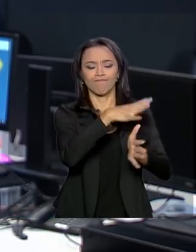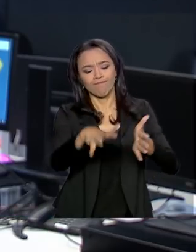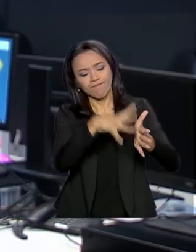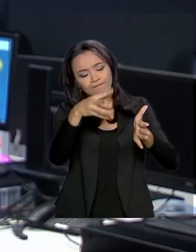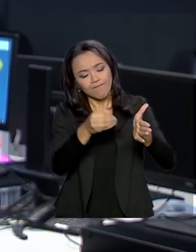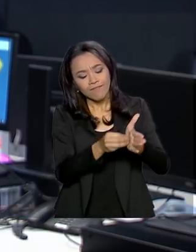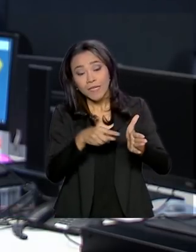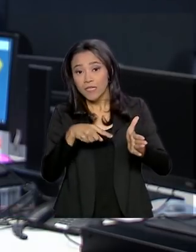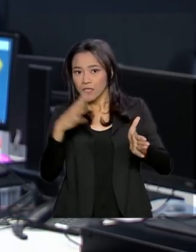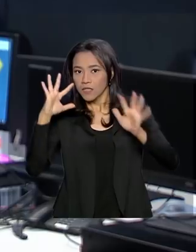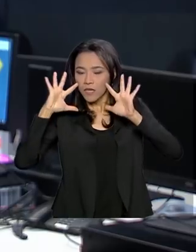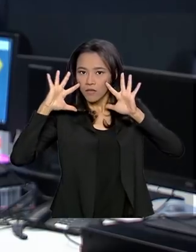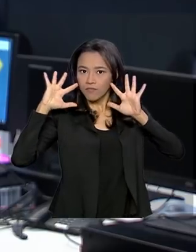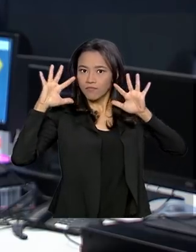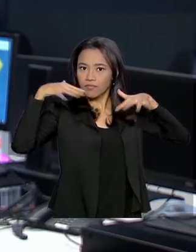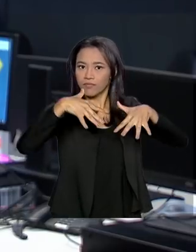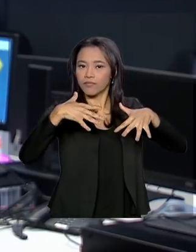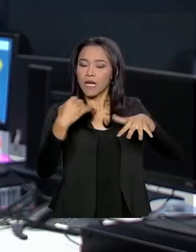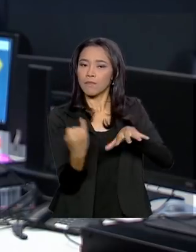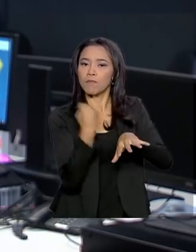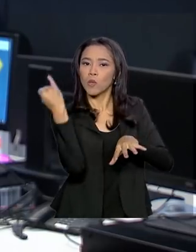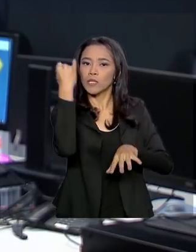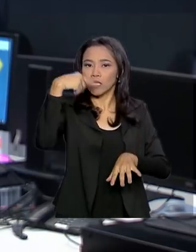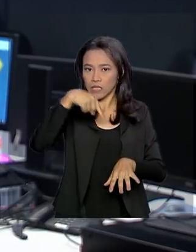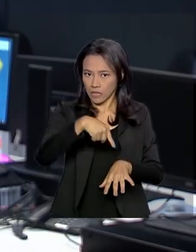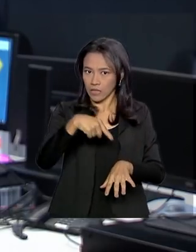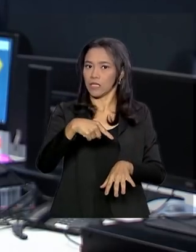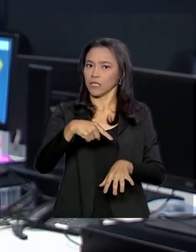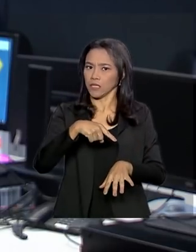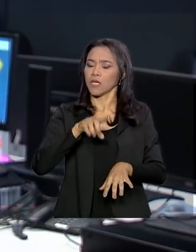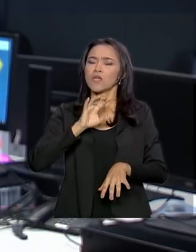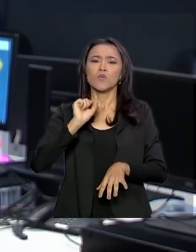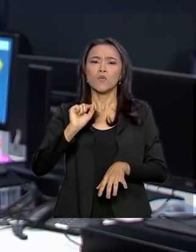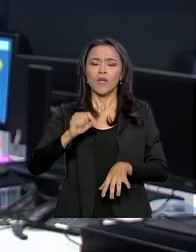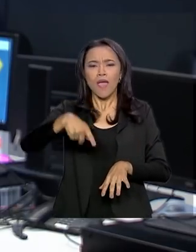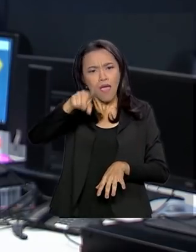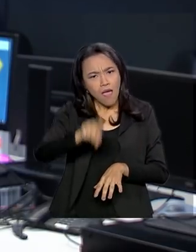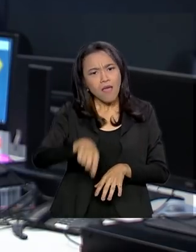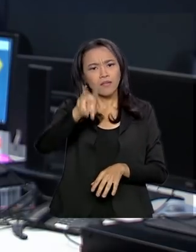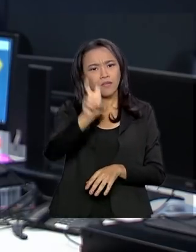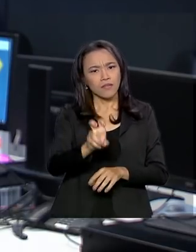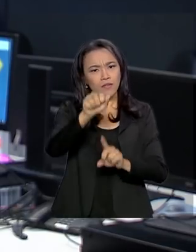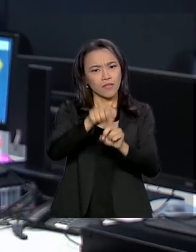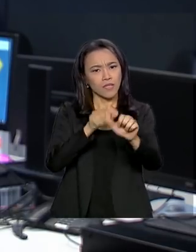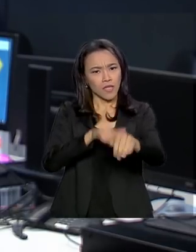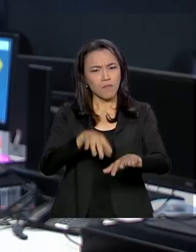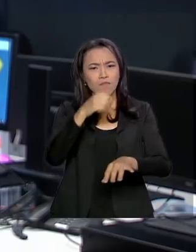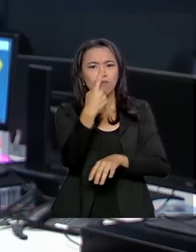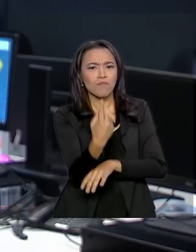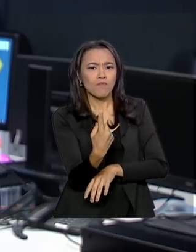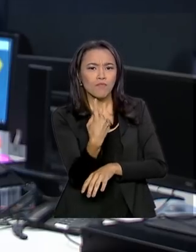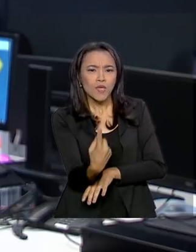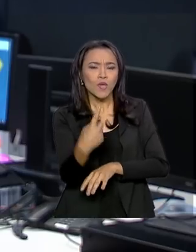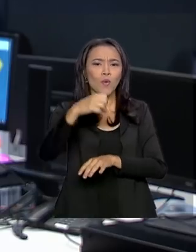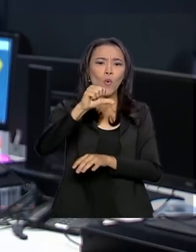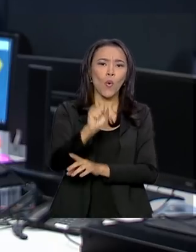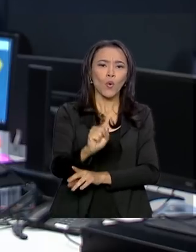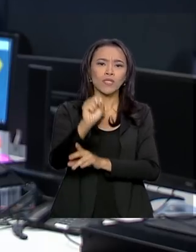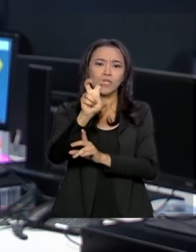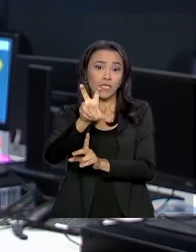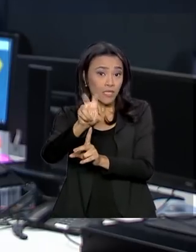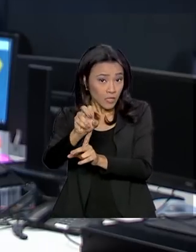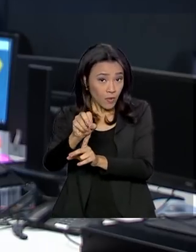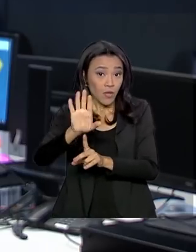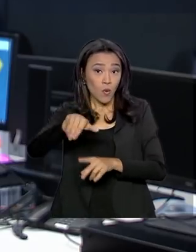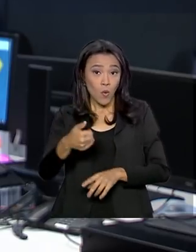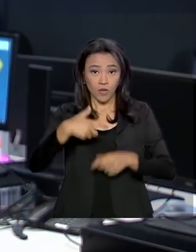da maior floresta tropical do mundo. A data se refere a 5 de setembro de 1850, quando o